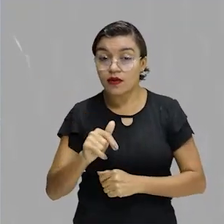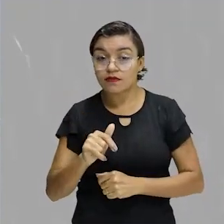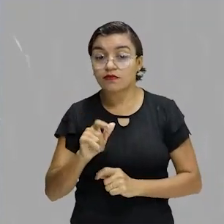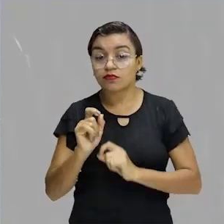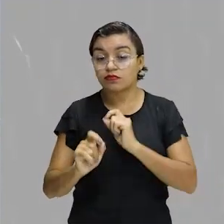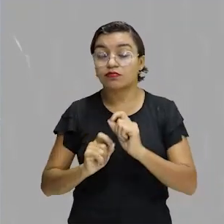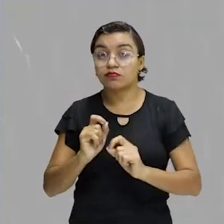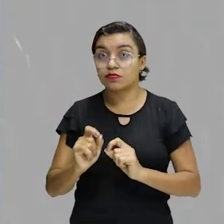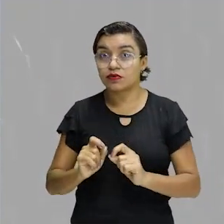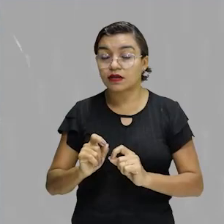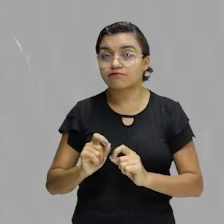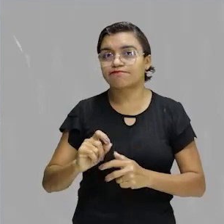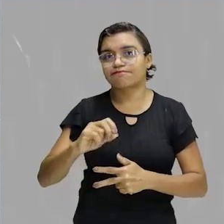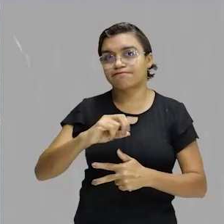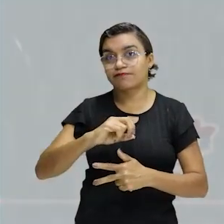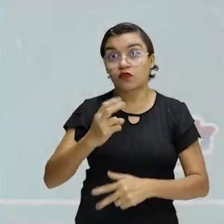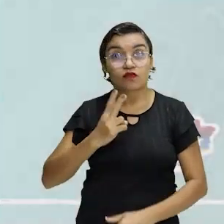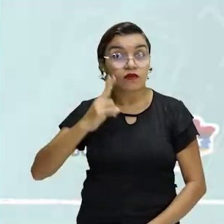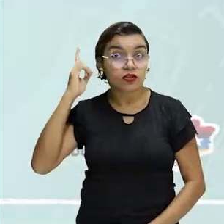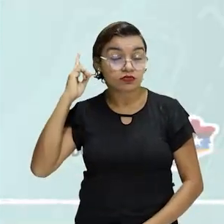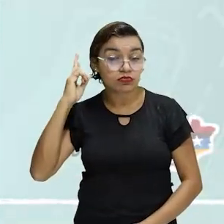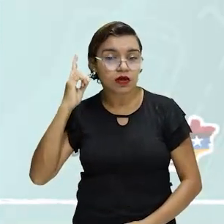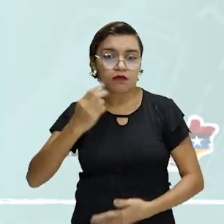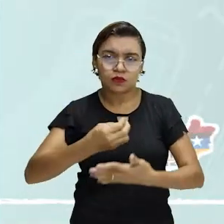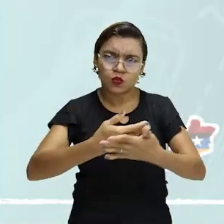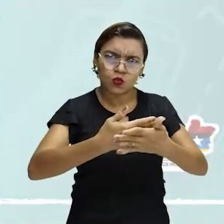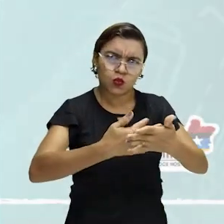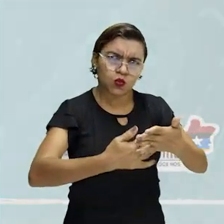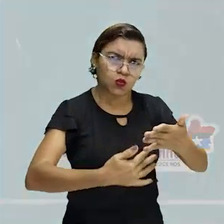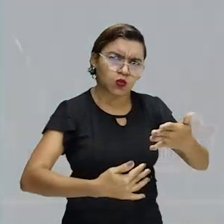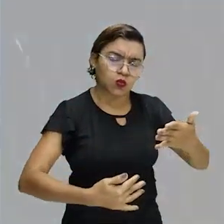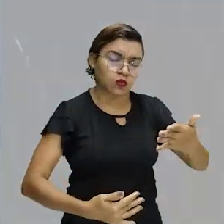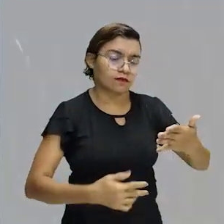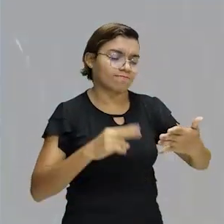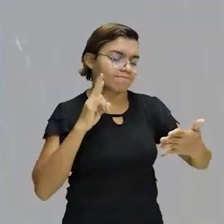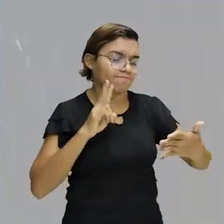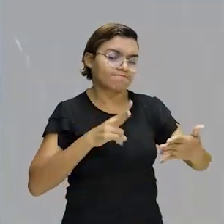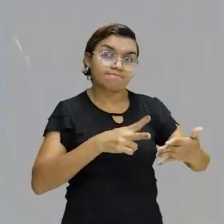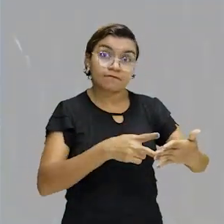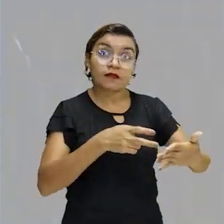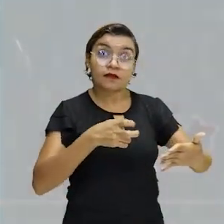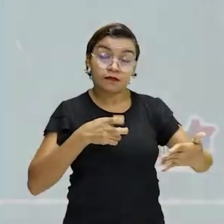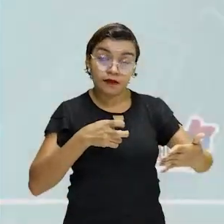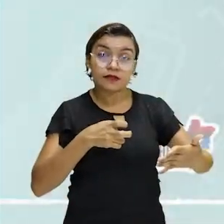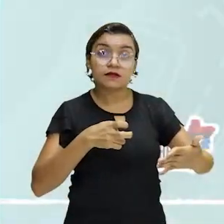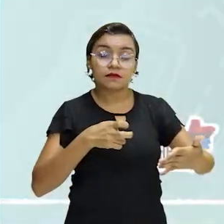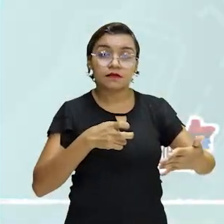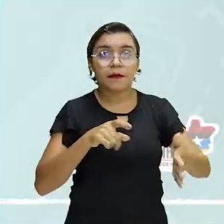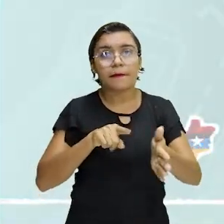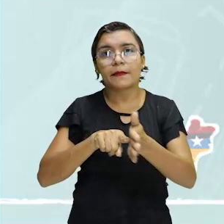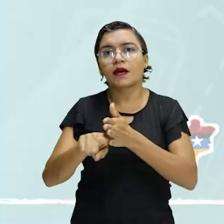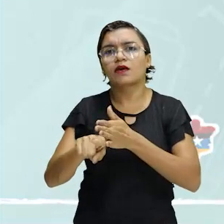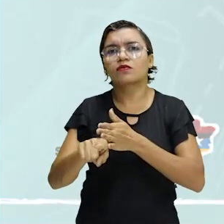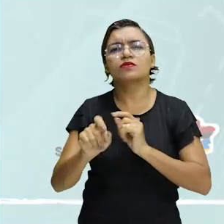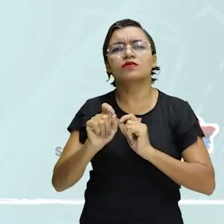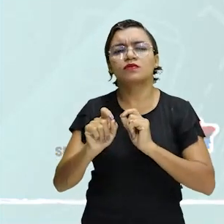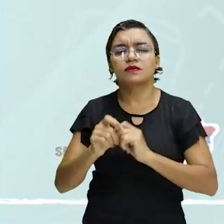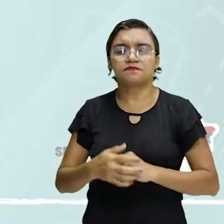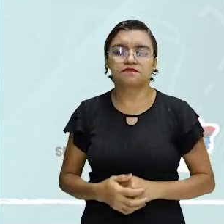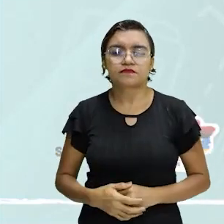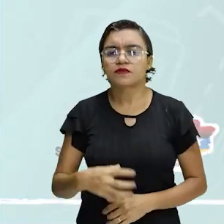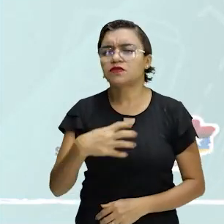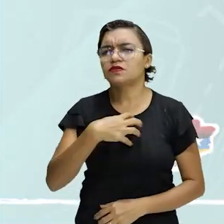eles têm um fragmento um pouquinho maior. Aí você vê o relato, tem a citação e a pergunta diz: qual é o